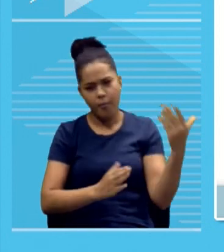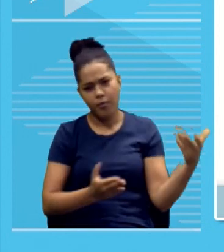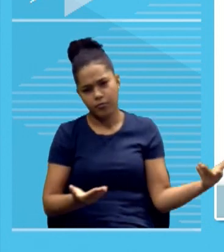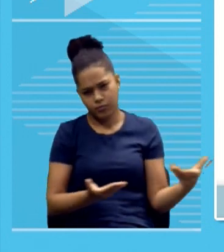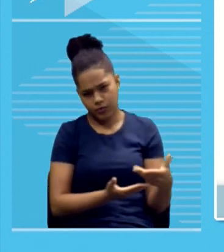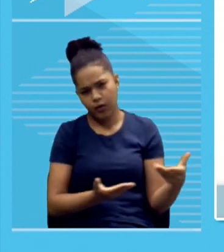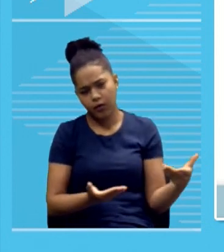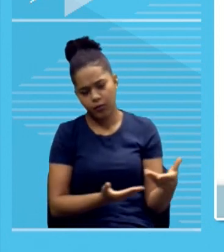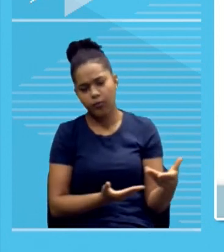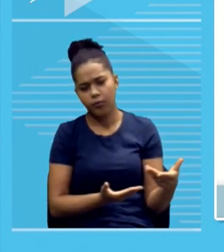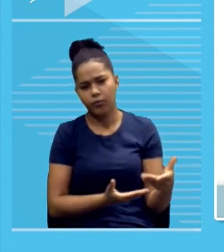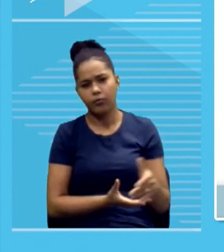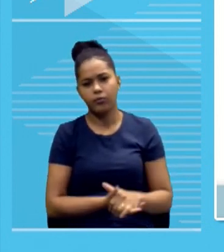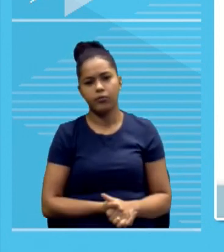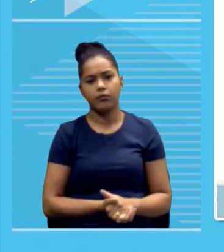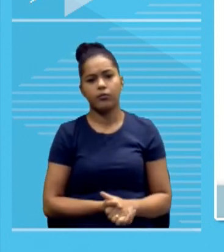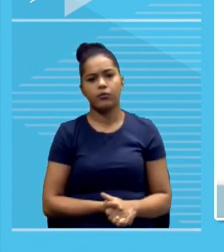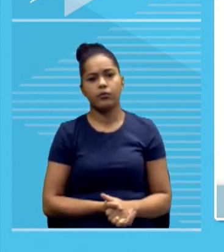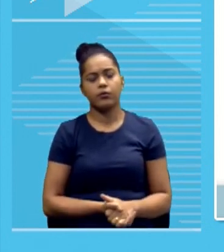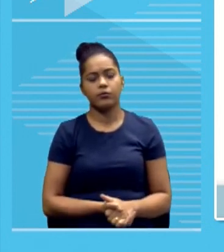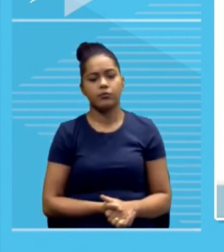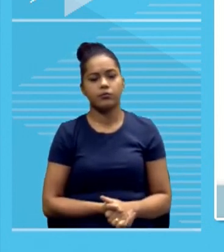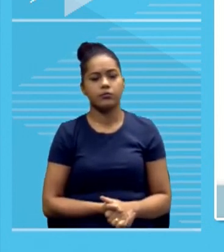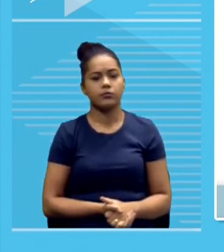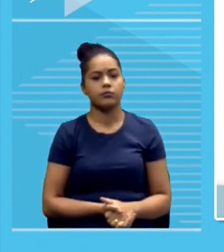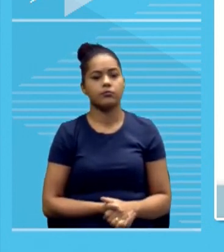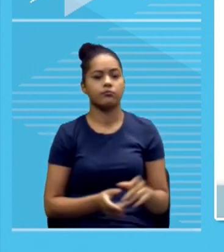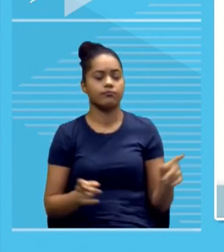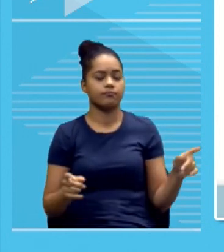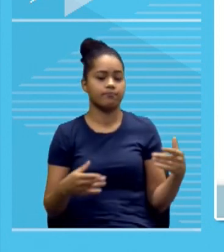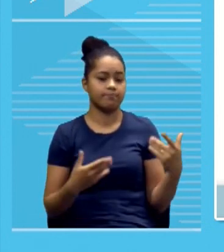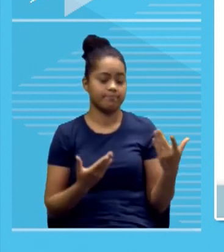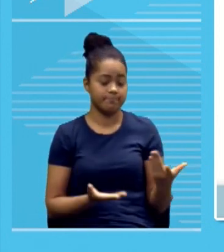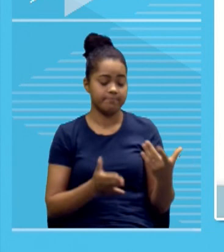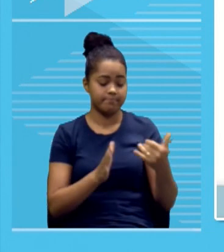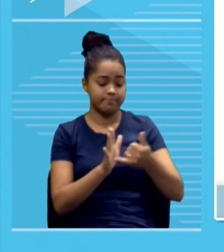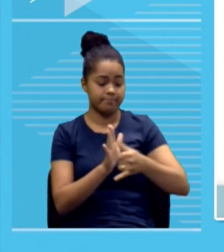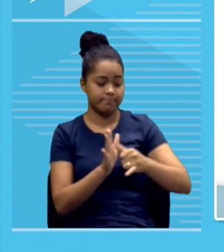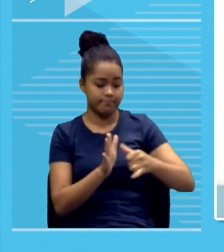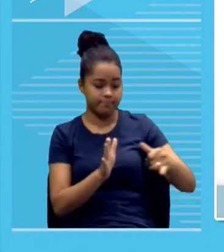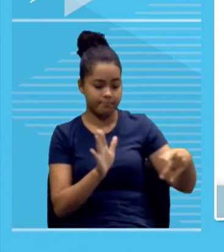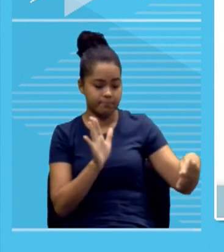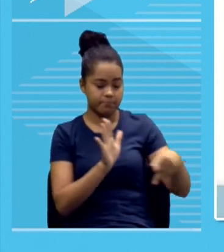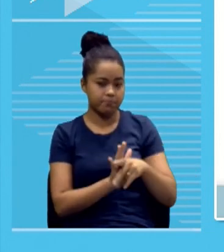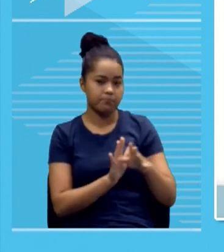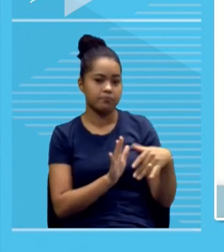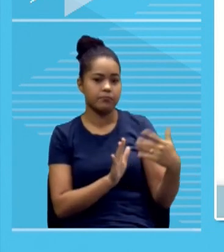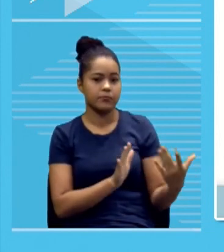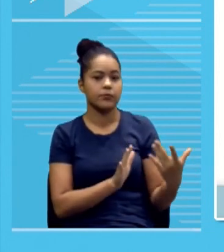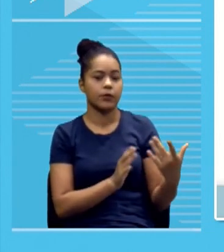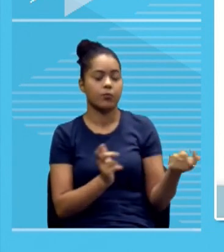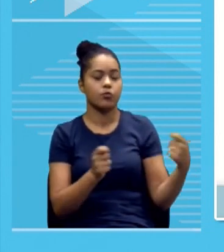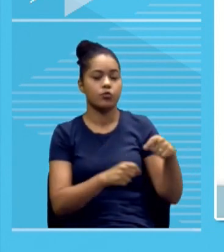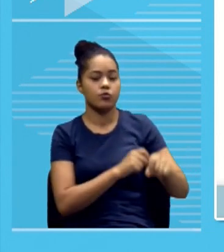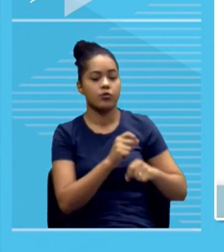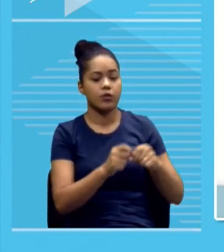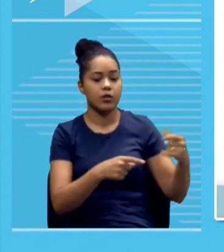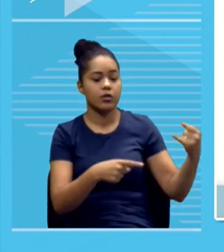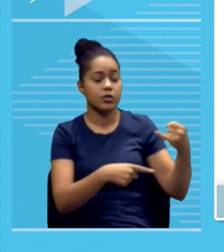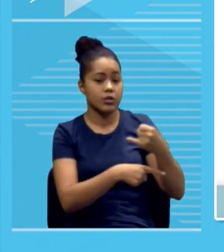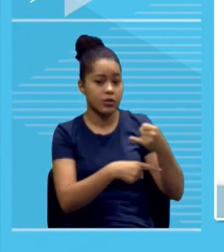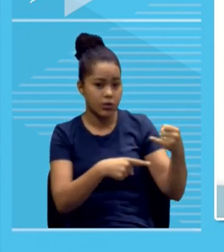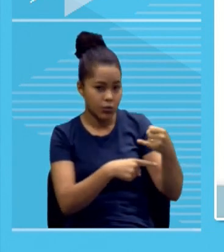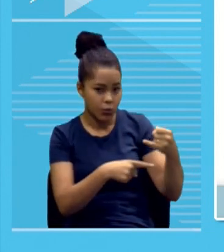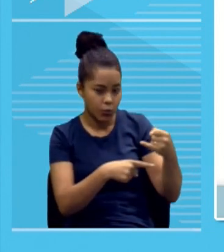nosso sistema. A energia produzida por geradores pode ser usada para alimentar circuitos elétricos. Então, essa energia, que